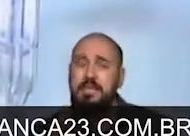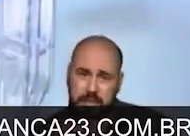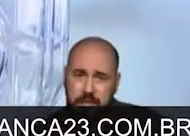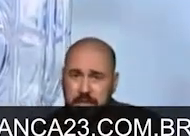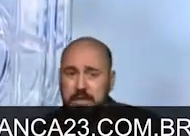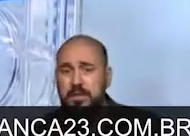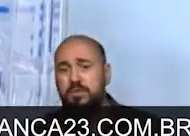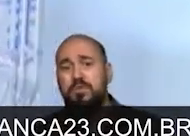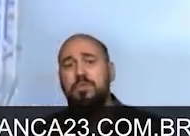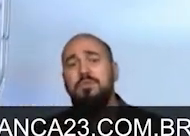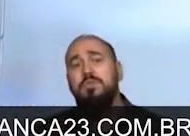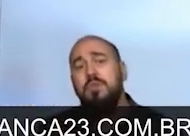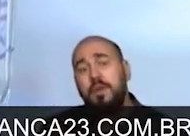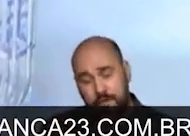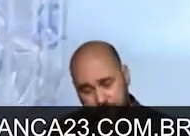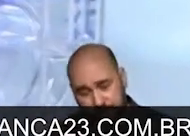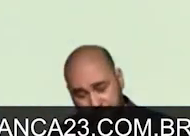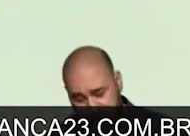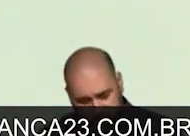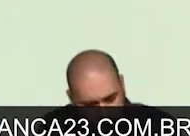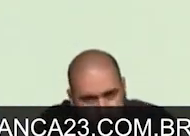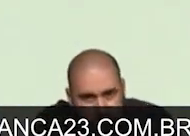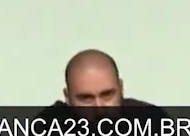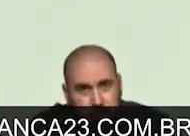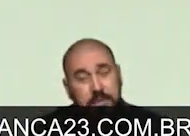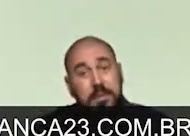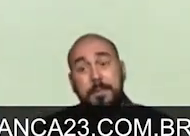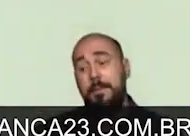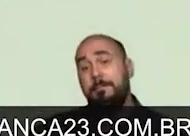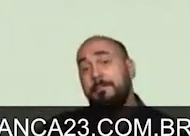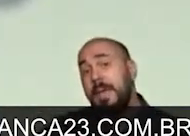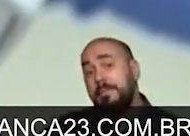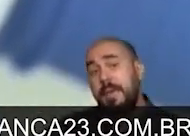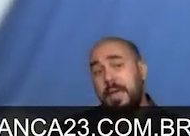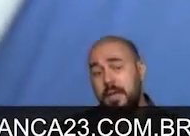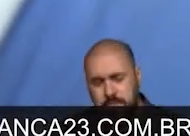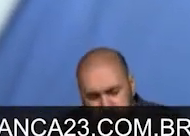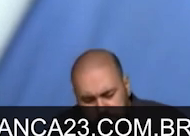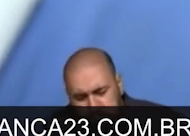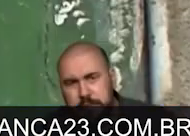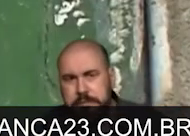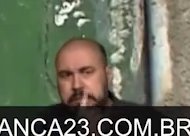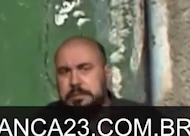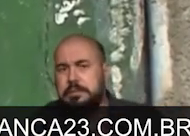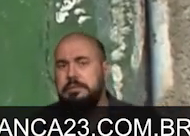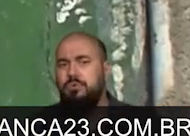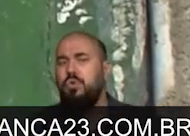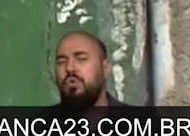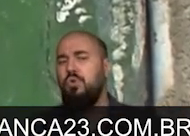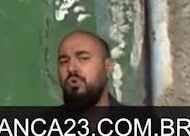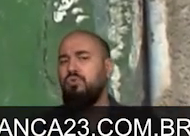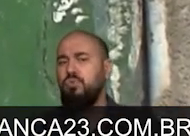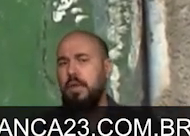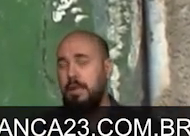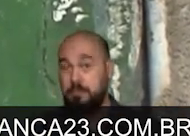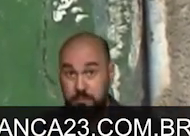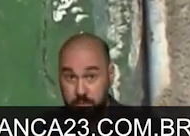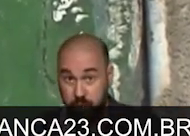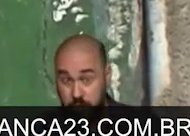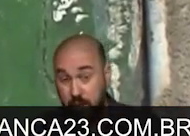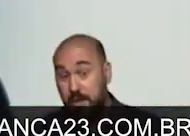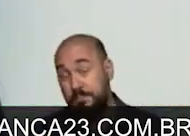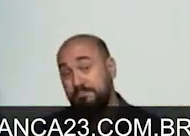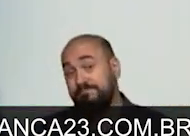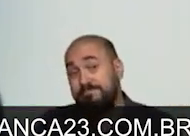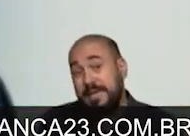em amostras dos fetos e bebês, o que indica uma possível relação entre a doença, perdas gestacionais e má